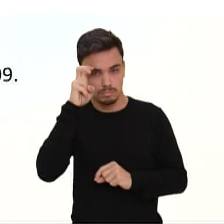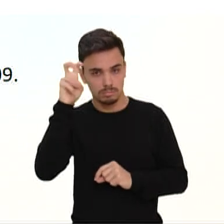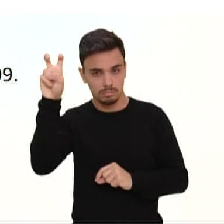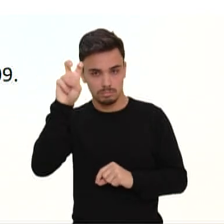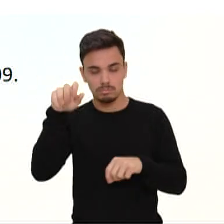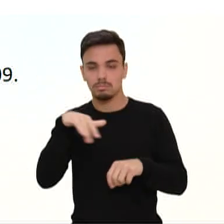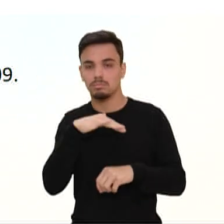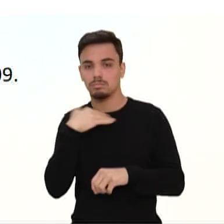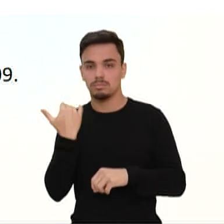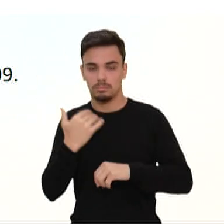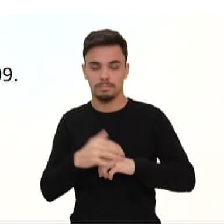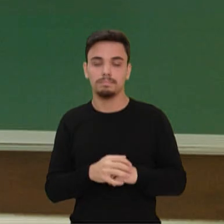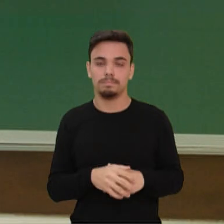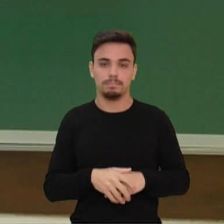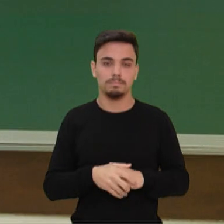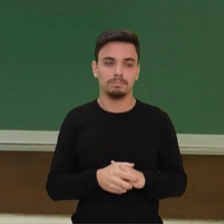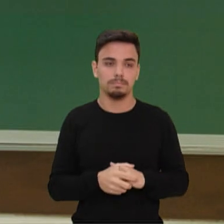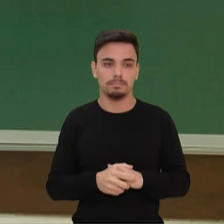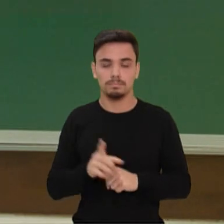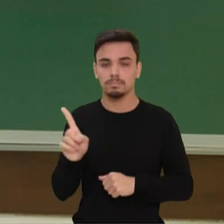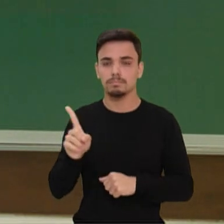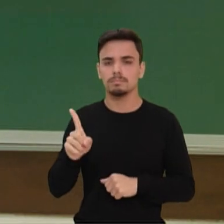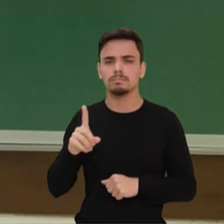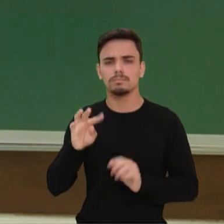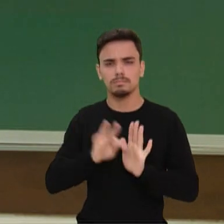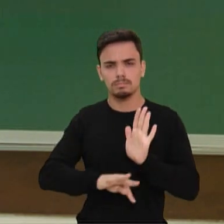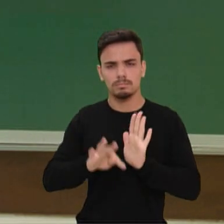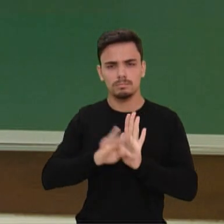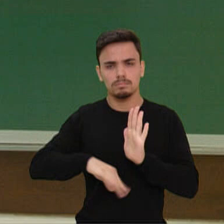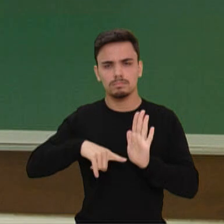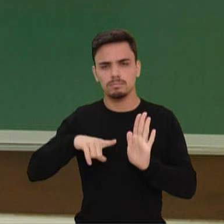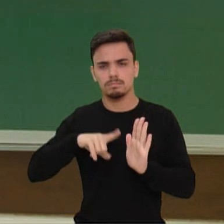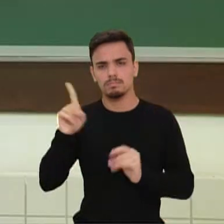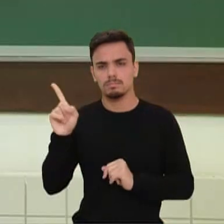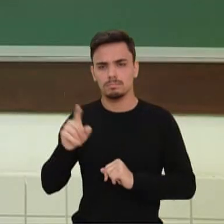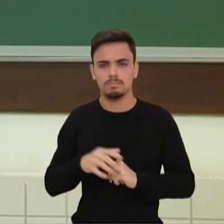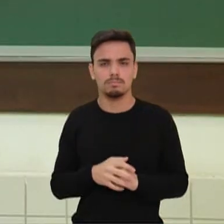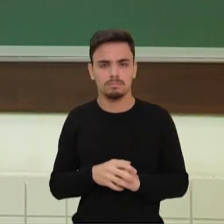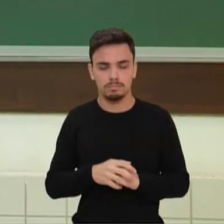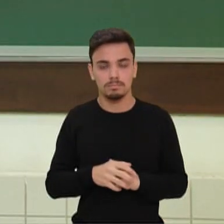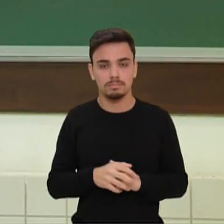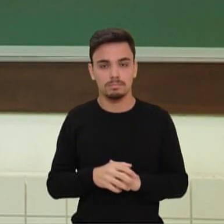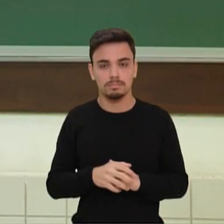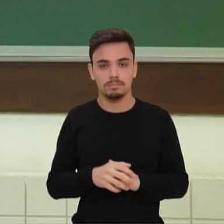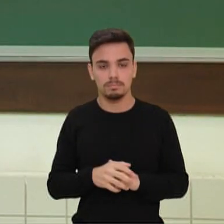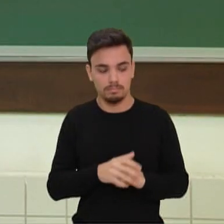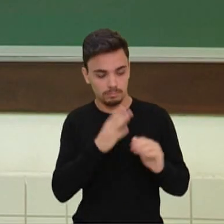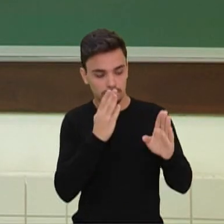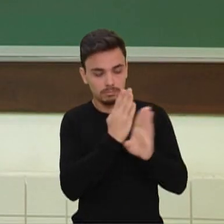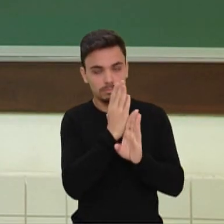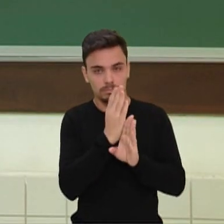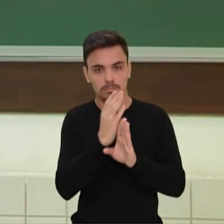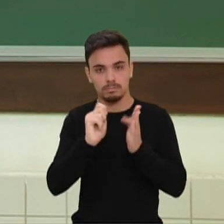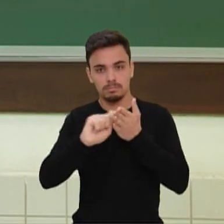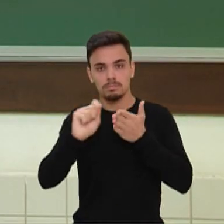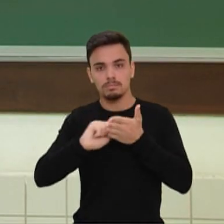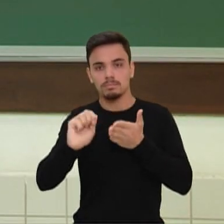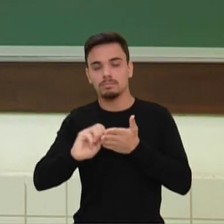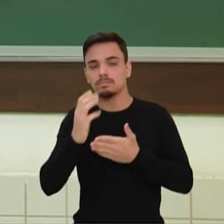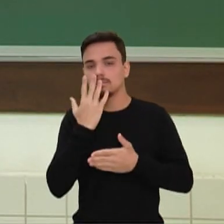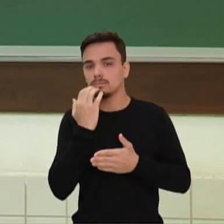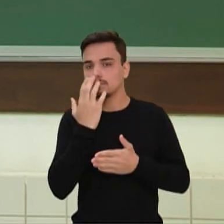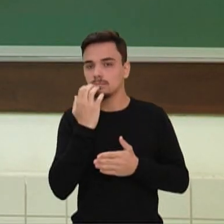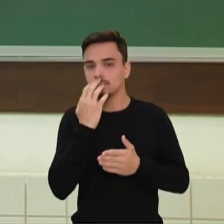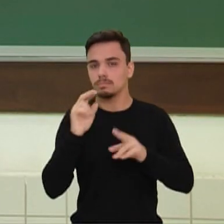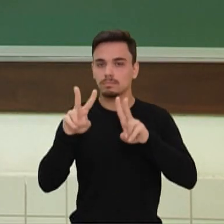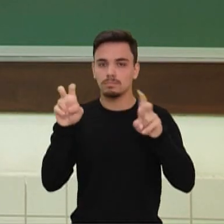de morrer. Então, este texto, você encontra ele num escrito de Nietzsche chamado Sobre a Verdade